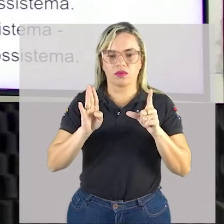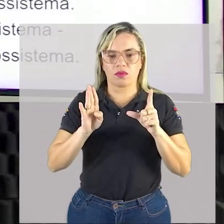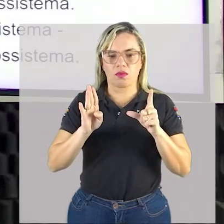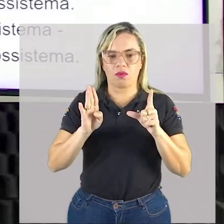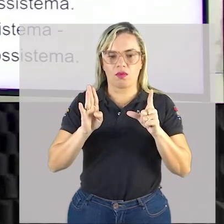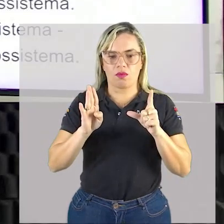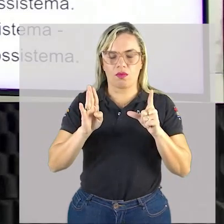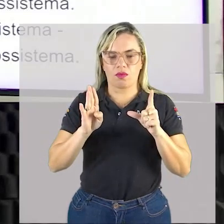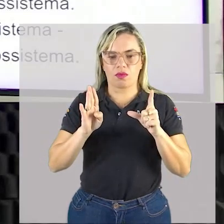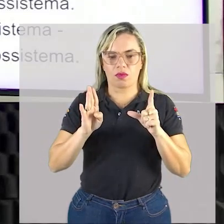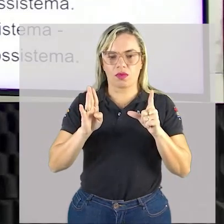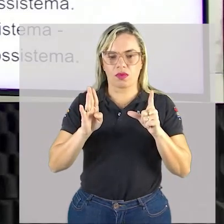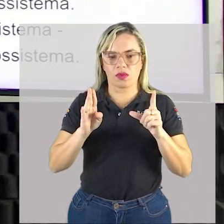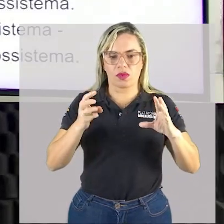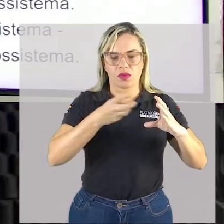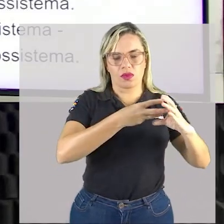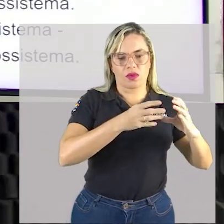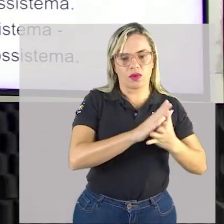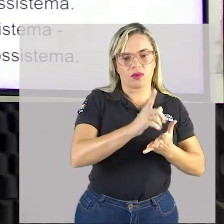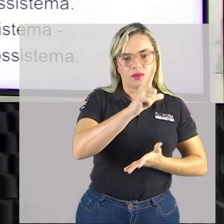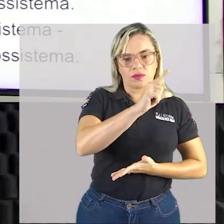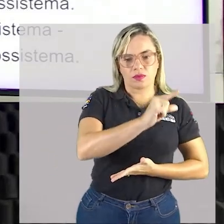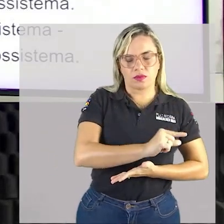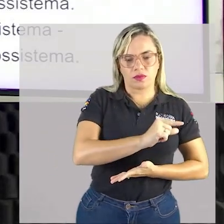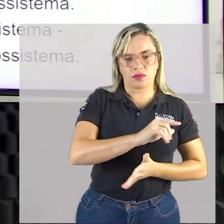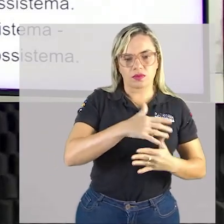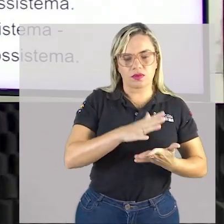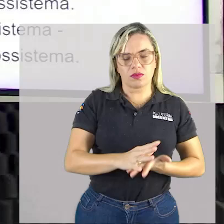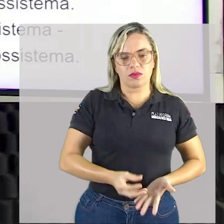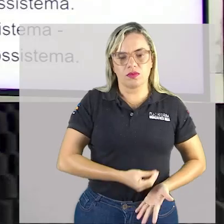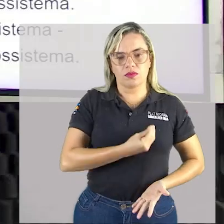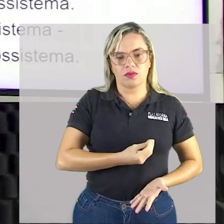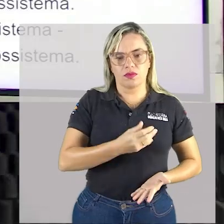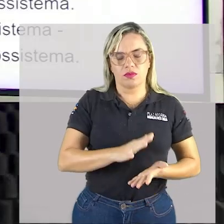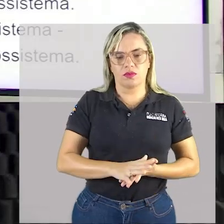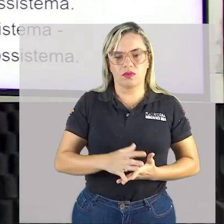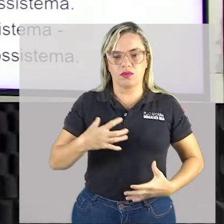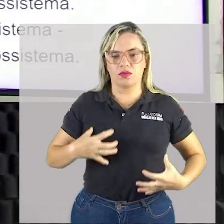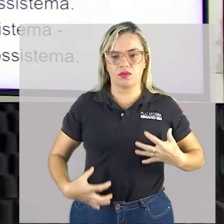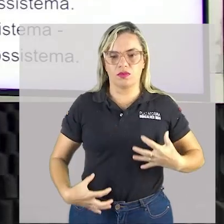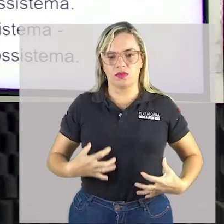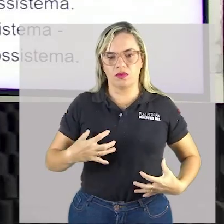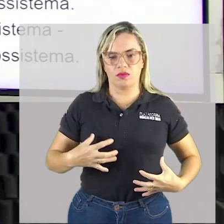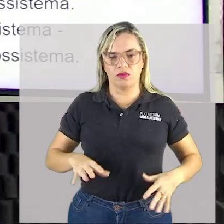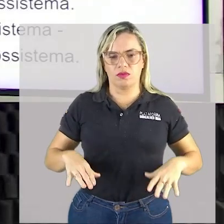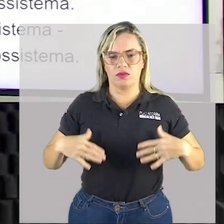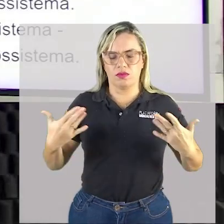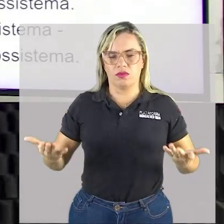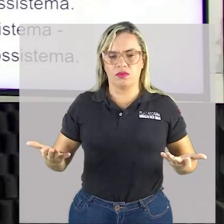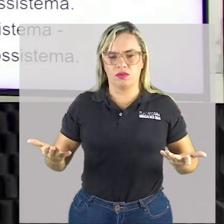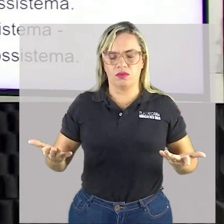Célula, a menor, né, unidade da vida, órgão,